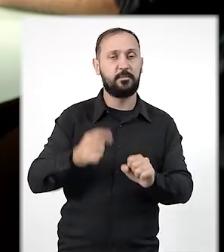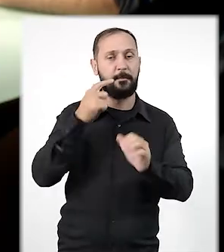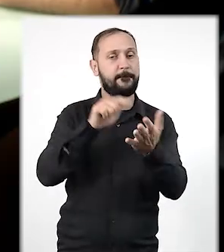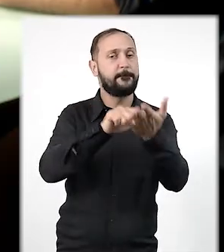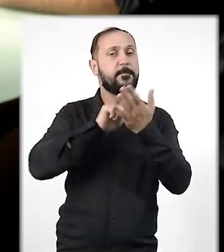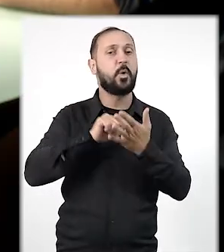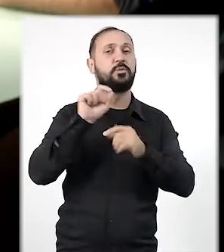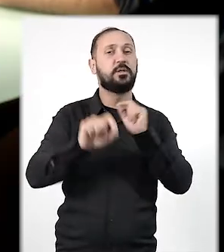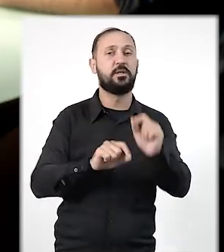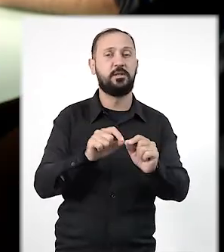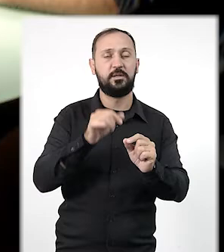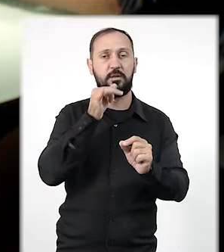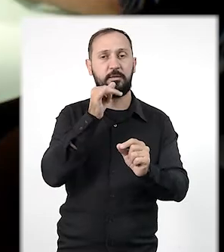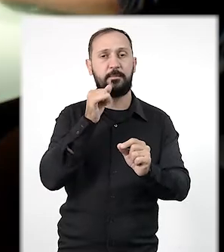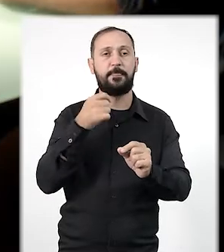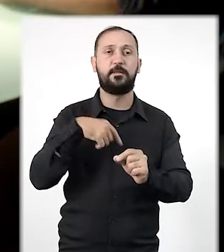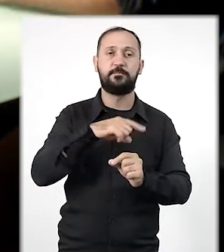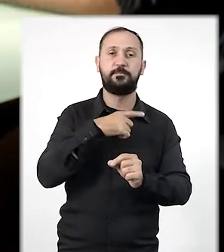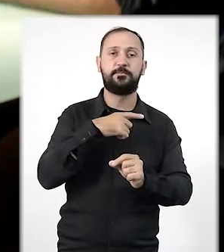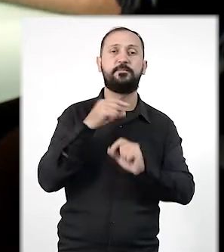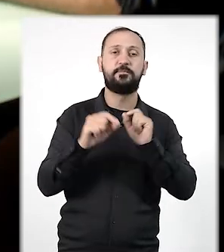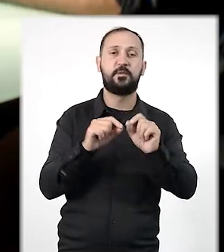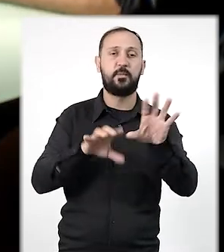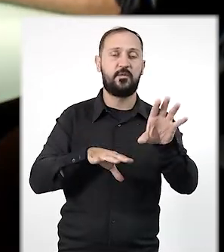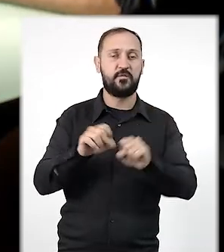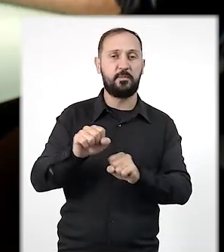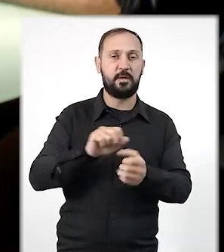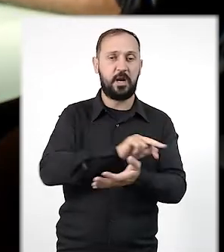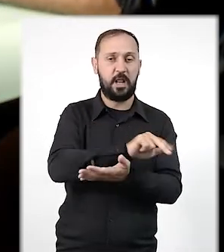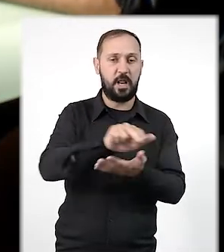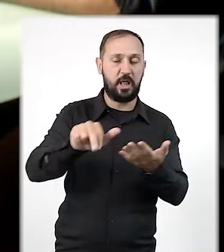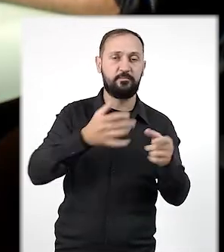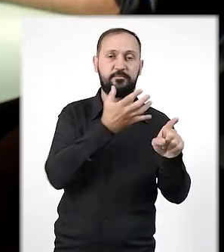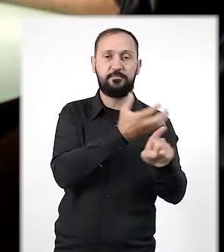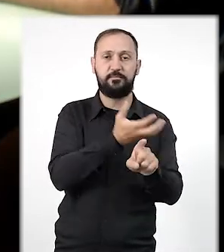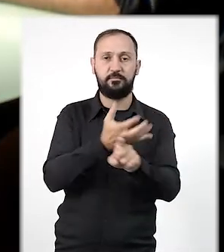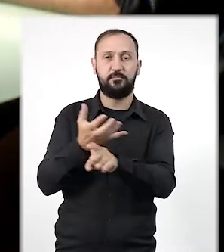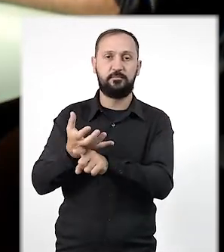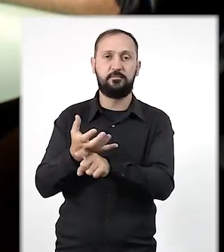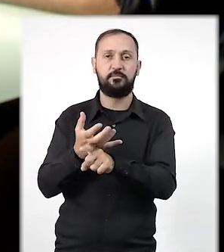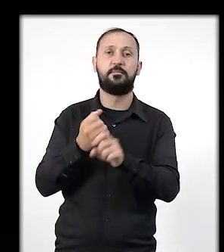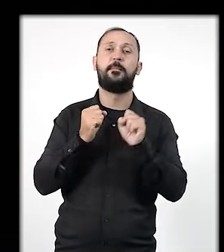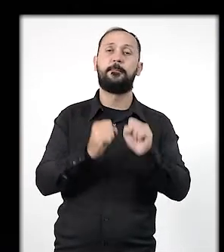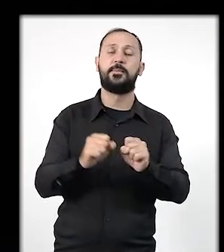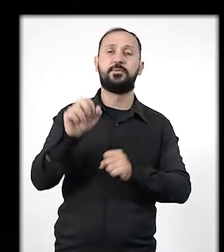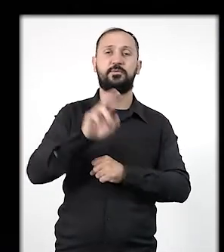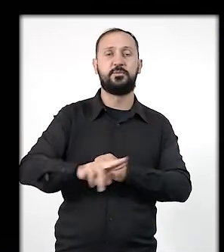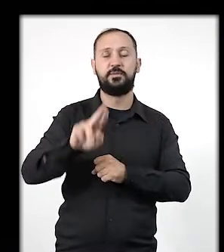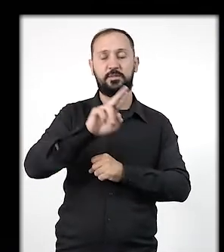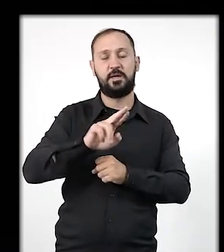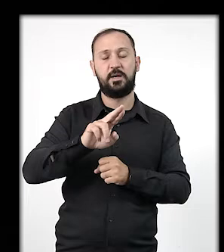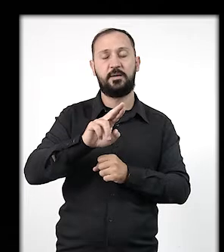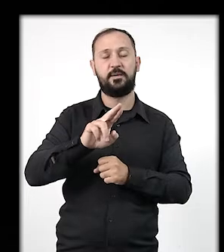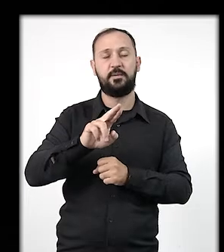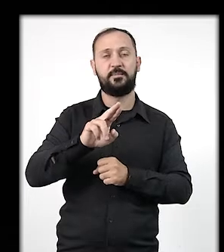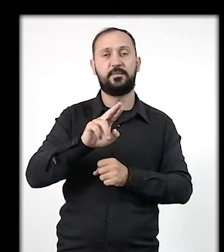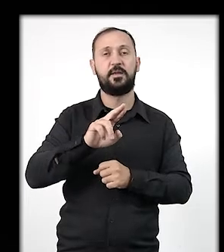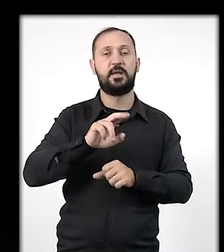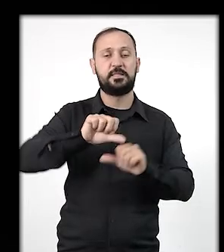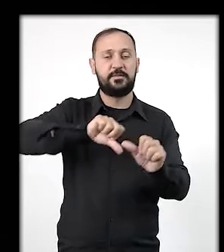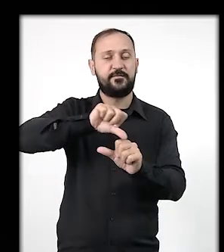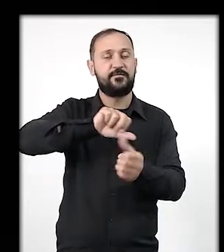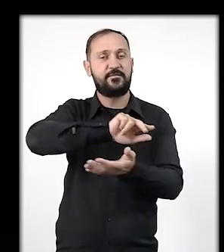nos mostra que, por nós termos uma formação multidisciplinar, nós podemos utilizar variáveis que